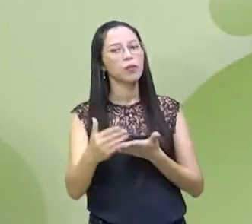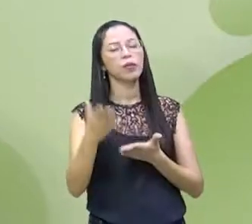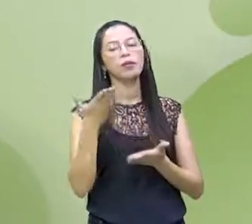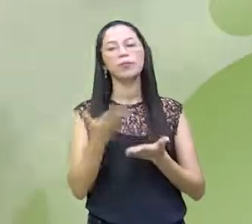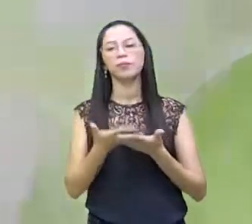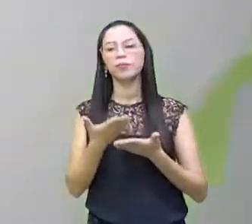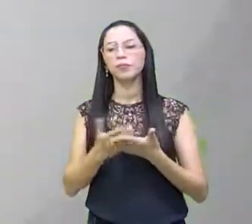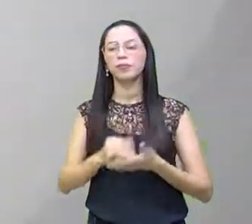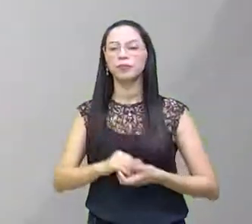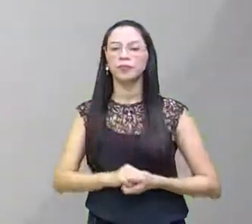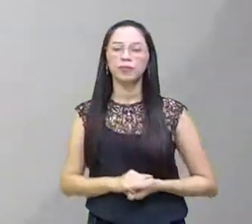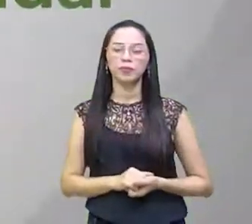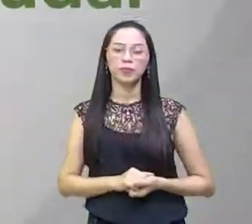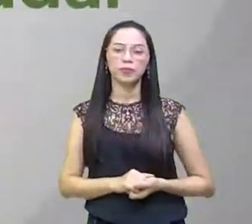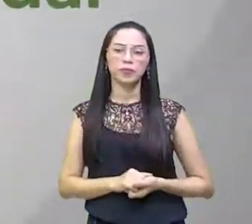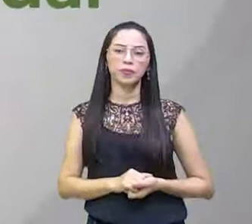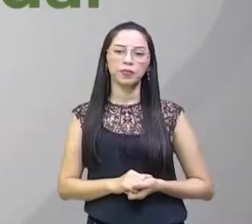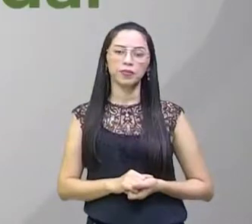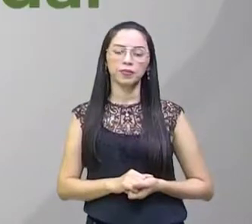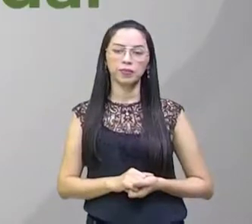estudar.